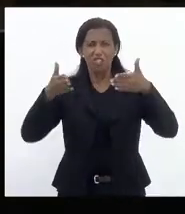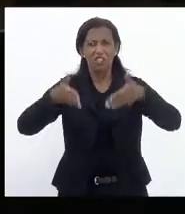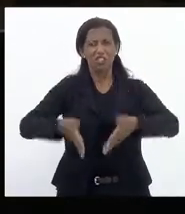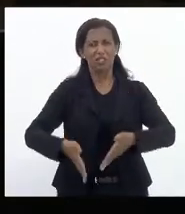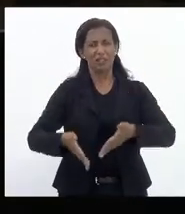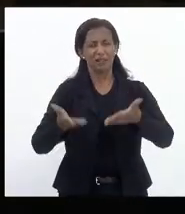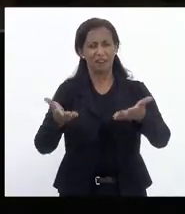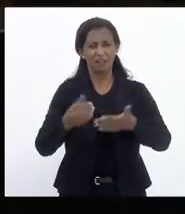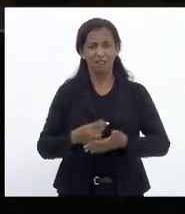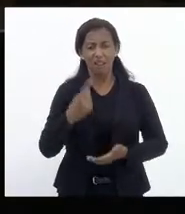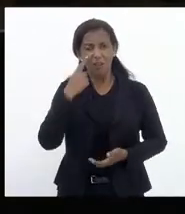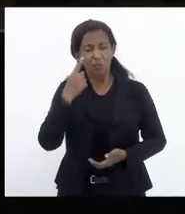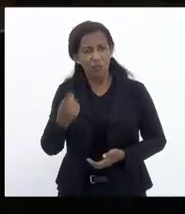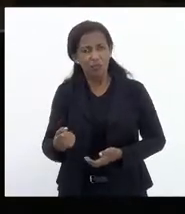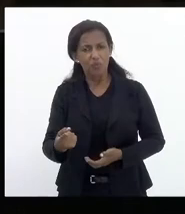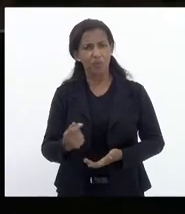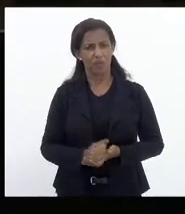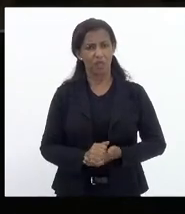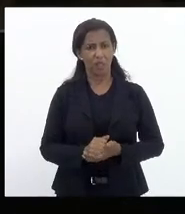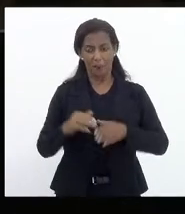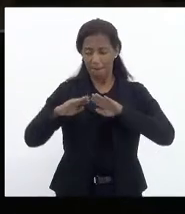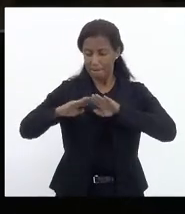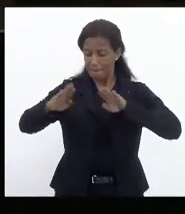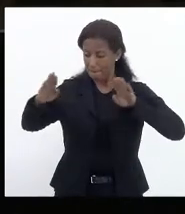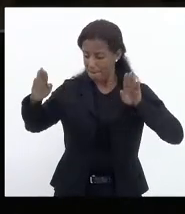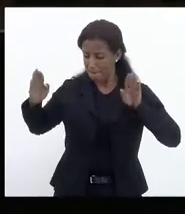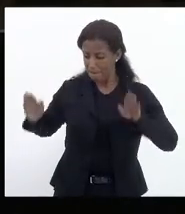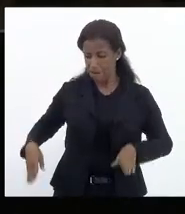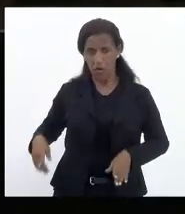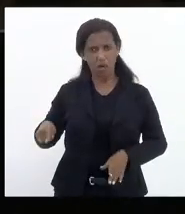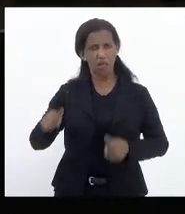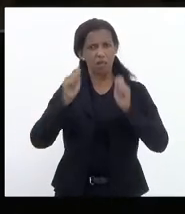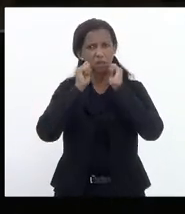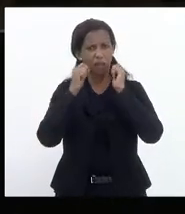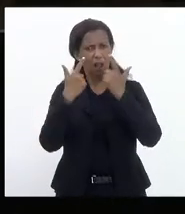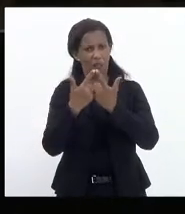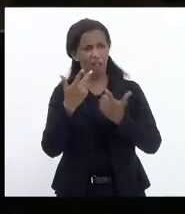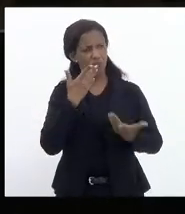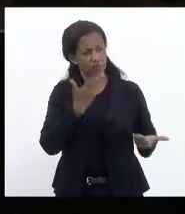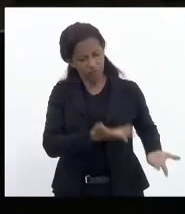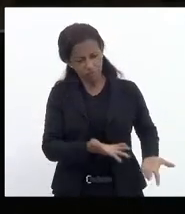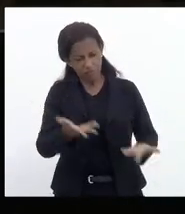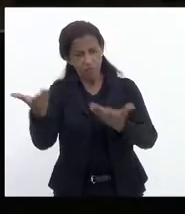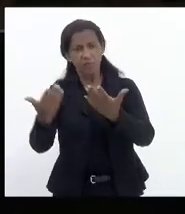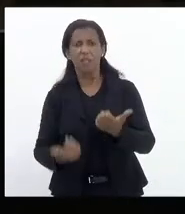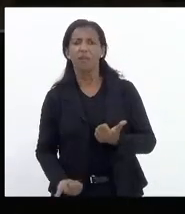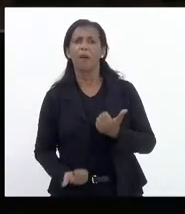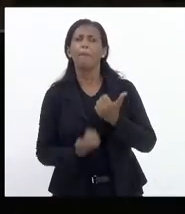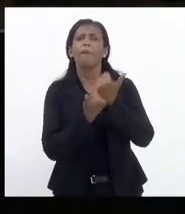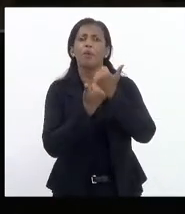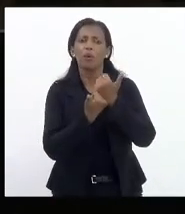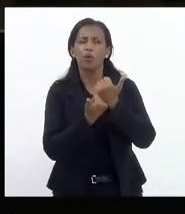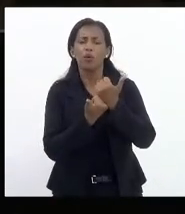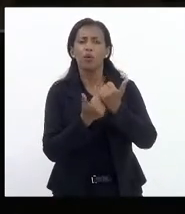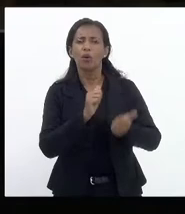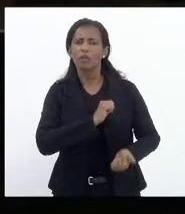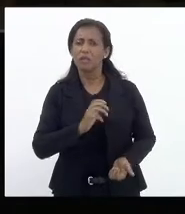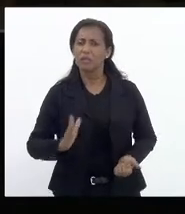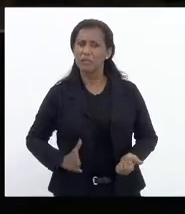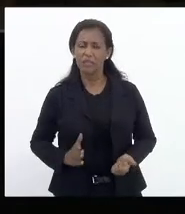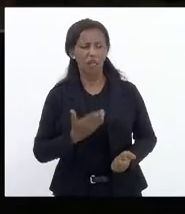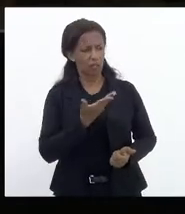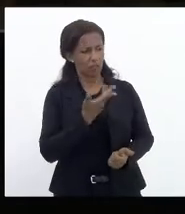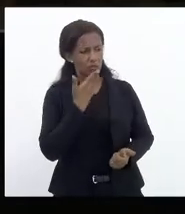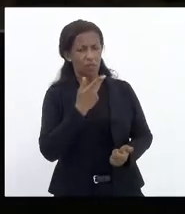E olha que foi recomendada pela bancada da Assembleia Legislativa teve o apoio do deputado André Ceciliano